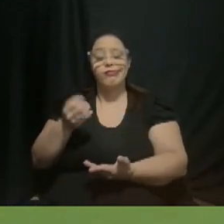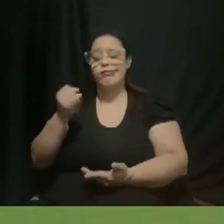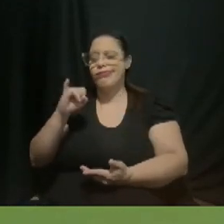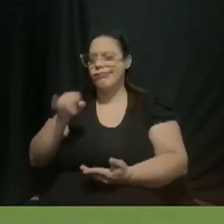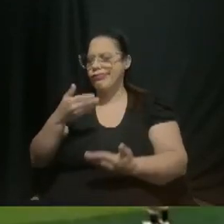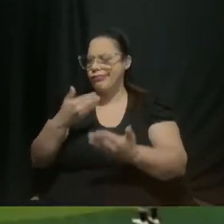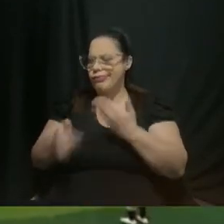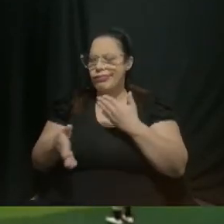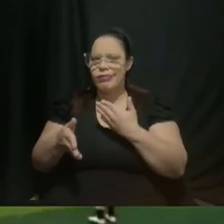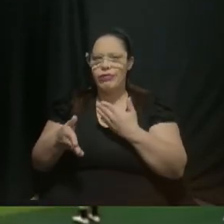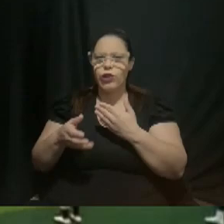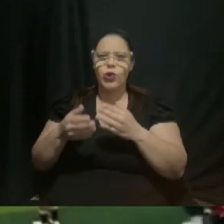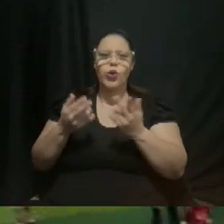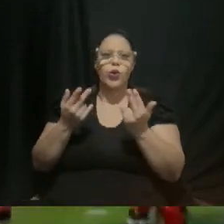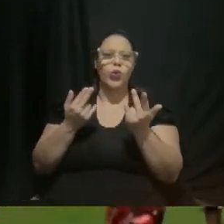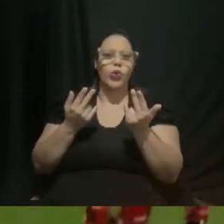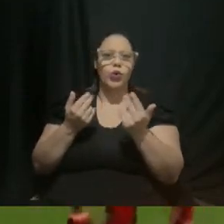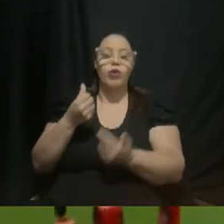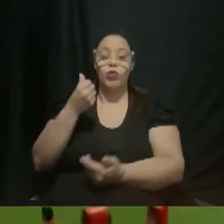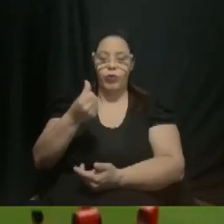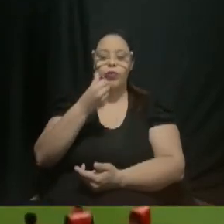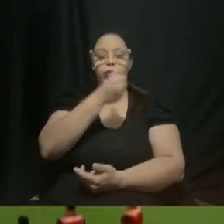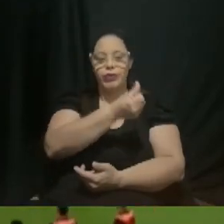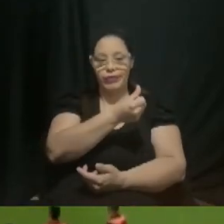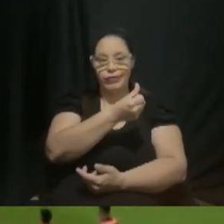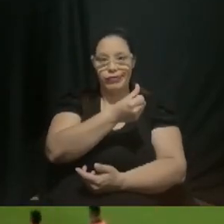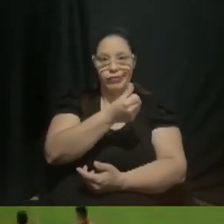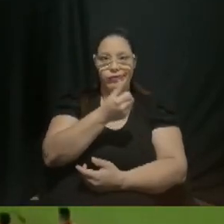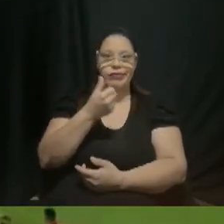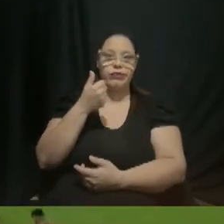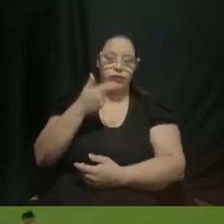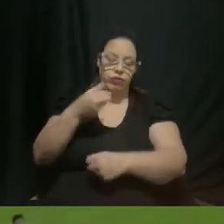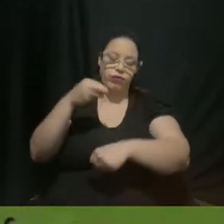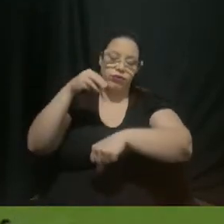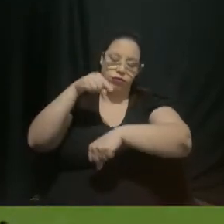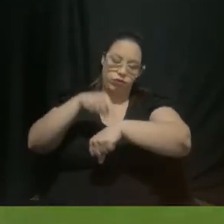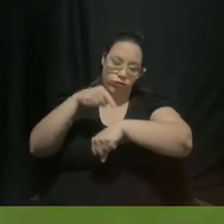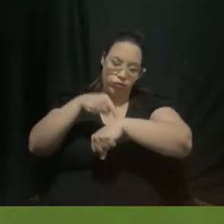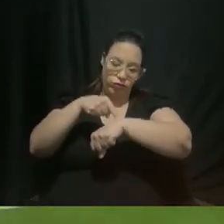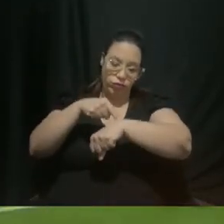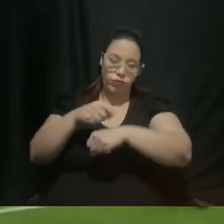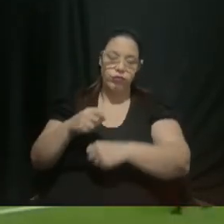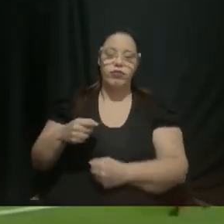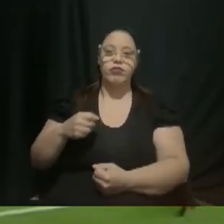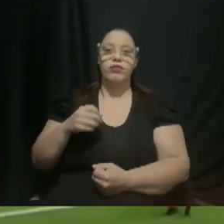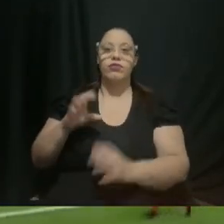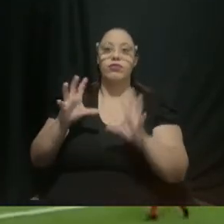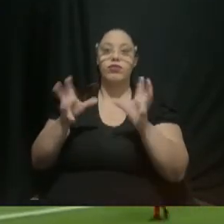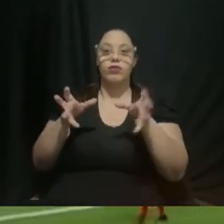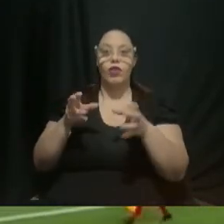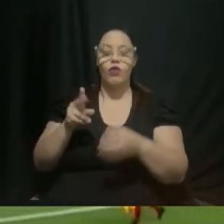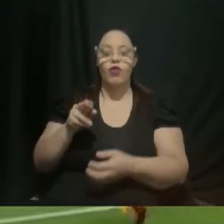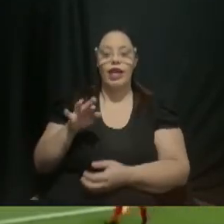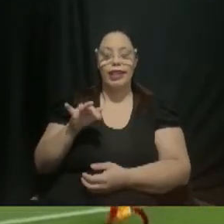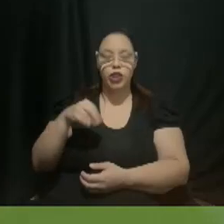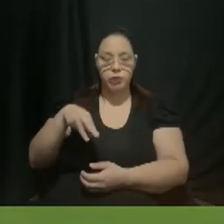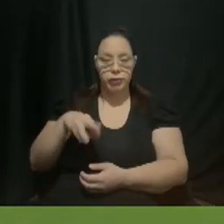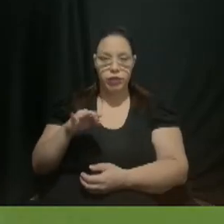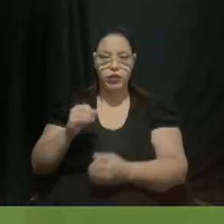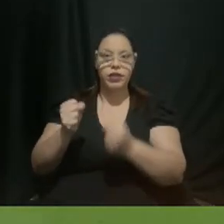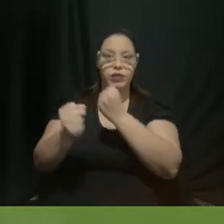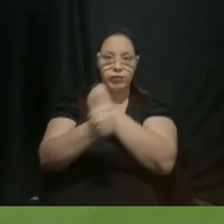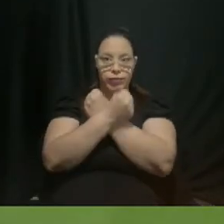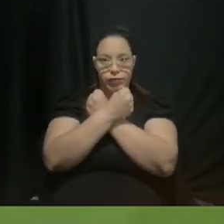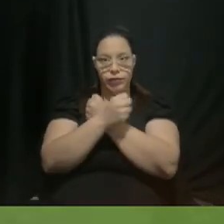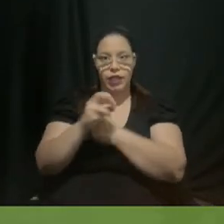igual 1-1. No segundo tempo, Saulo Mineiro cabeceou e Vladimir fez a defesa. Caio Dantas, da entrada